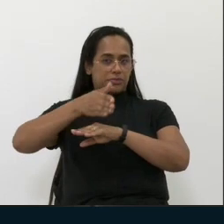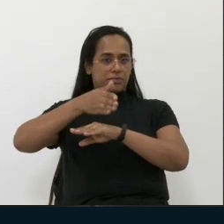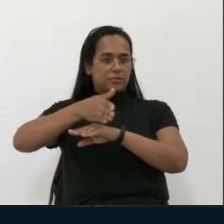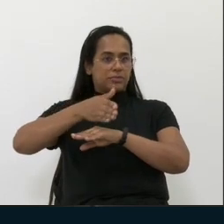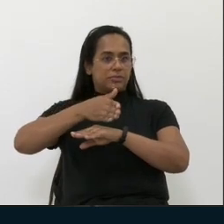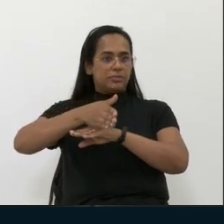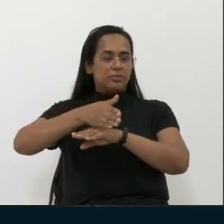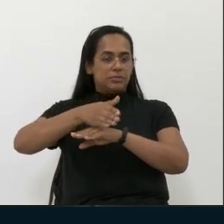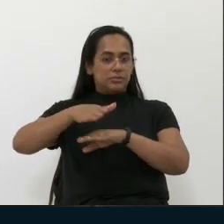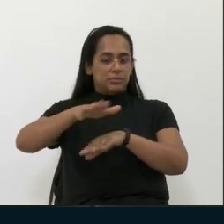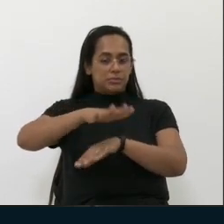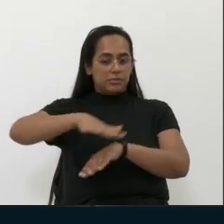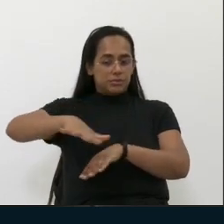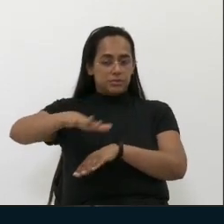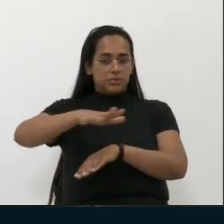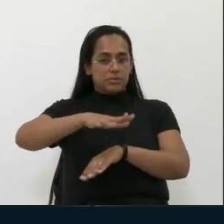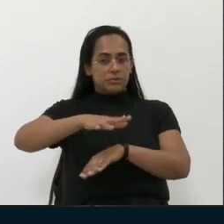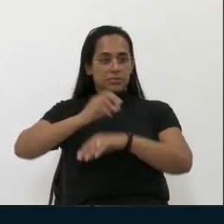da Ponte Grande,